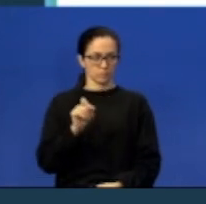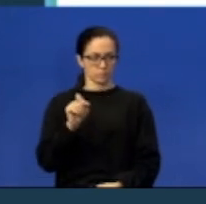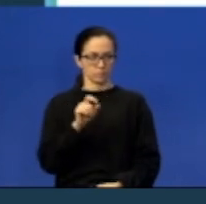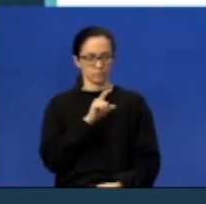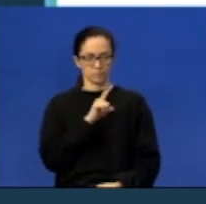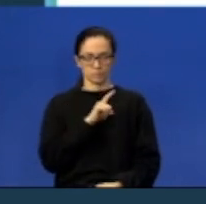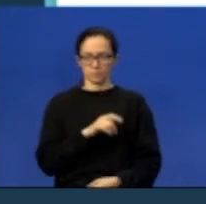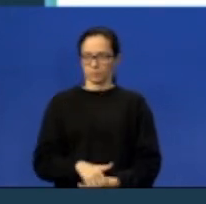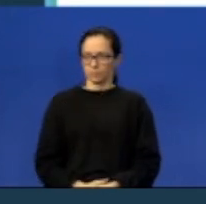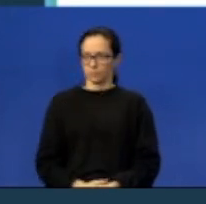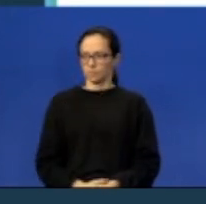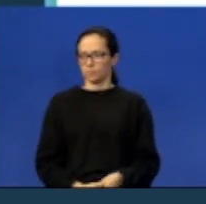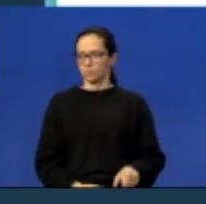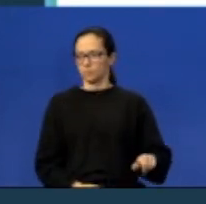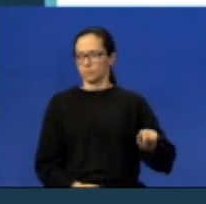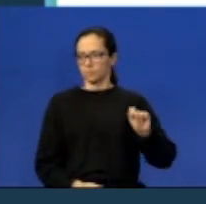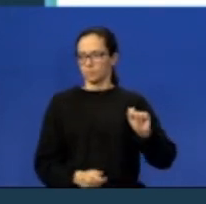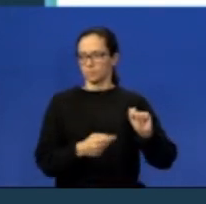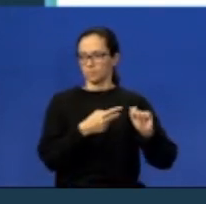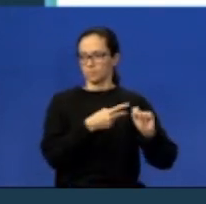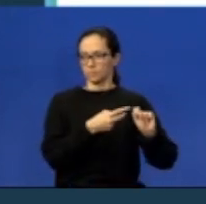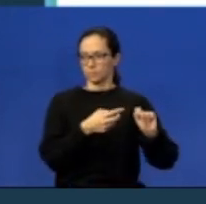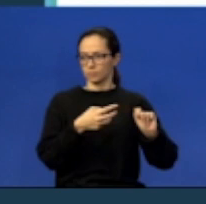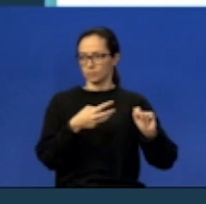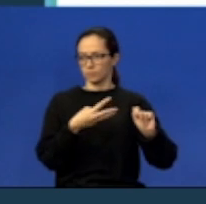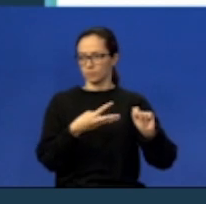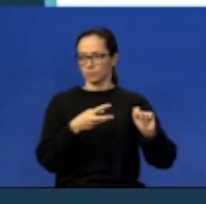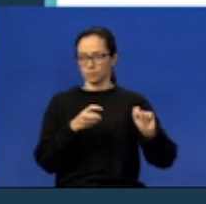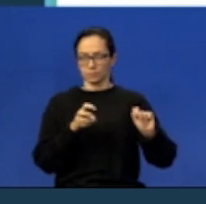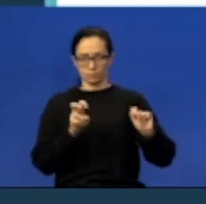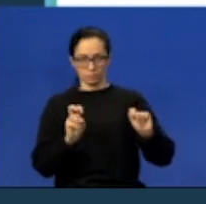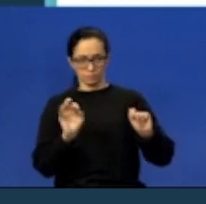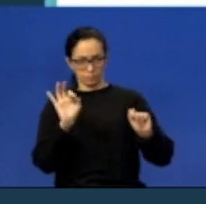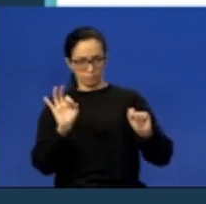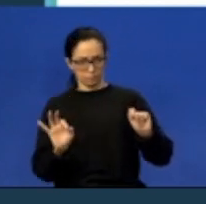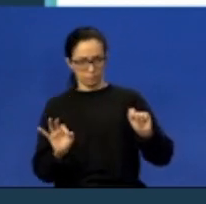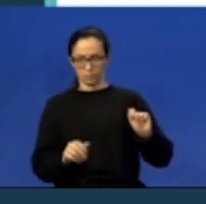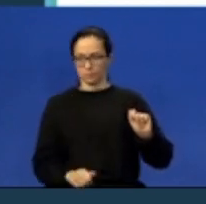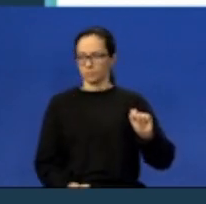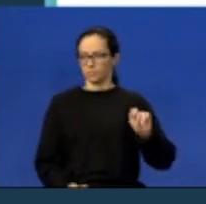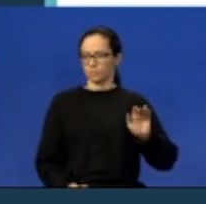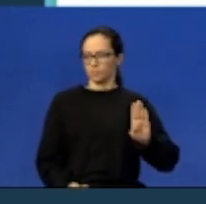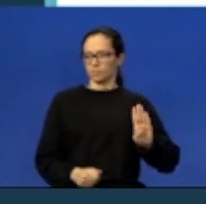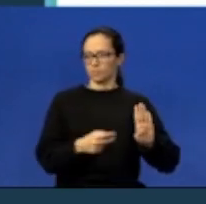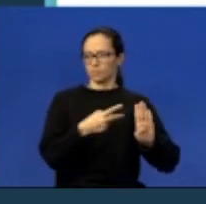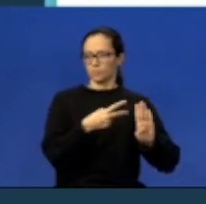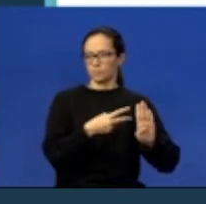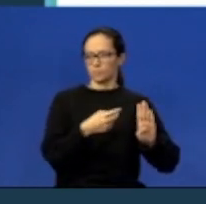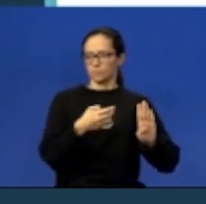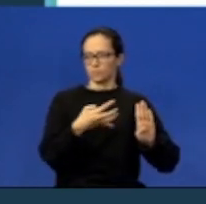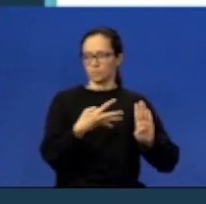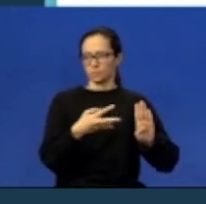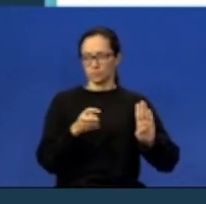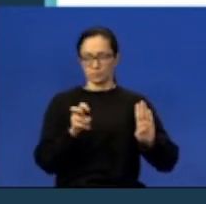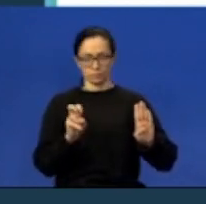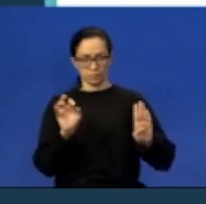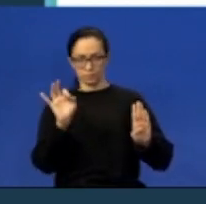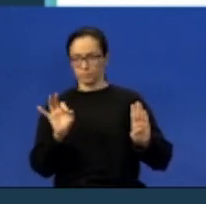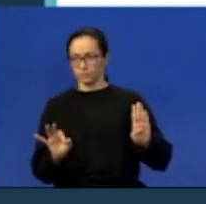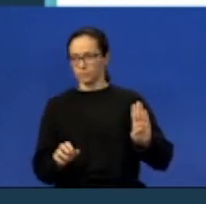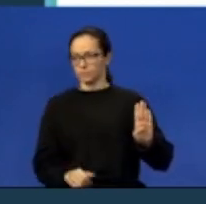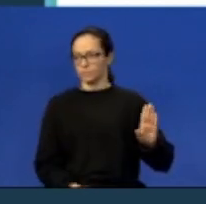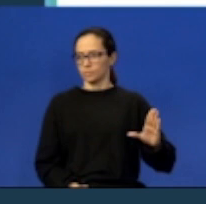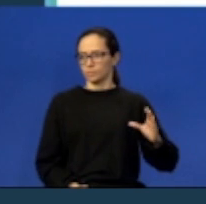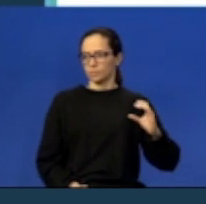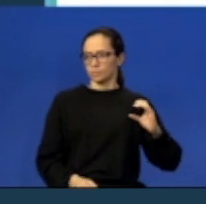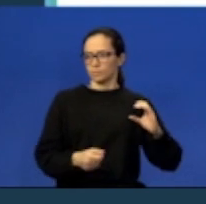dispersa. Analise as alternativas abaixo e identifique a correta. Alternativa A, 2, 3 e 5 estão corretas. Alternativa B, 2,